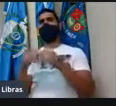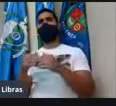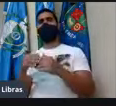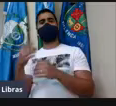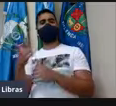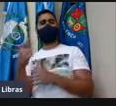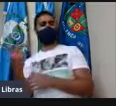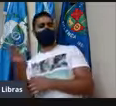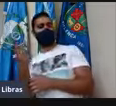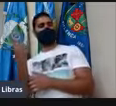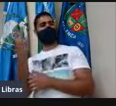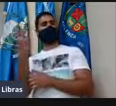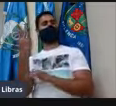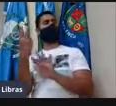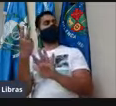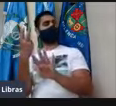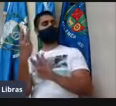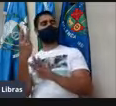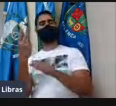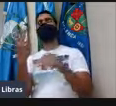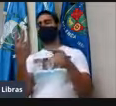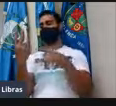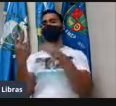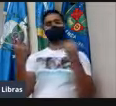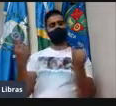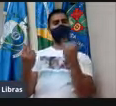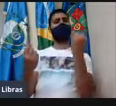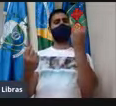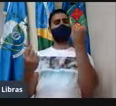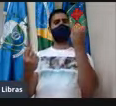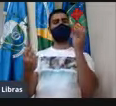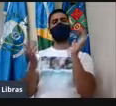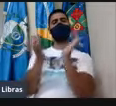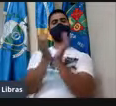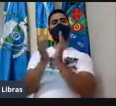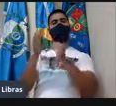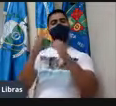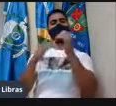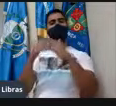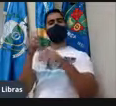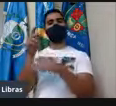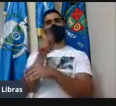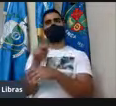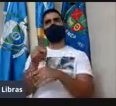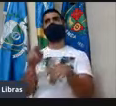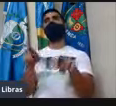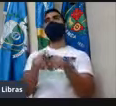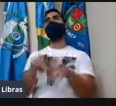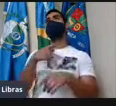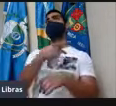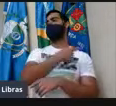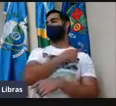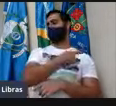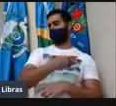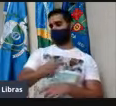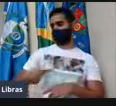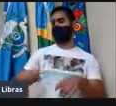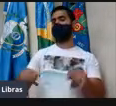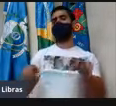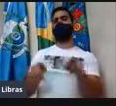tão reconhecida, mas é de suma importância, né? Afinal, até o nosso presidente começou com